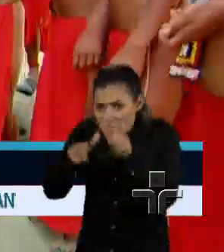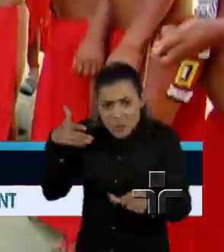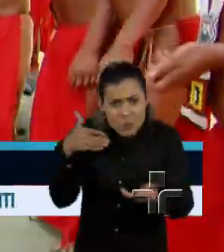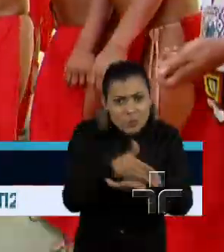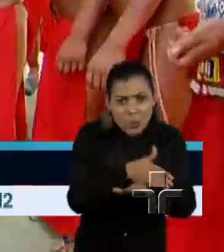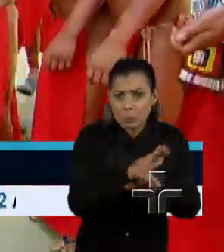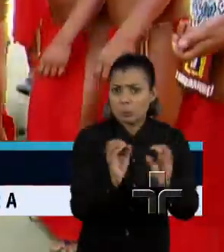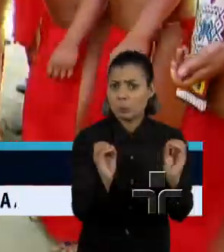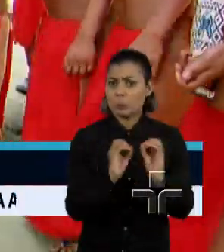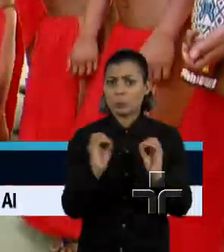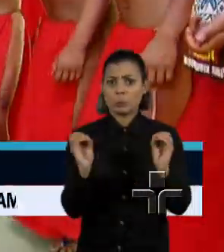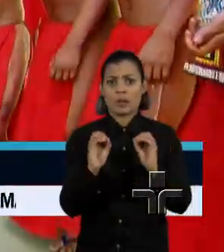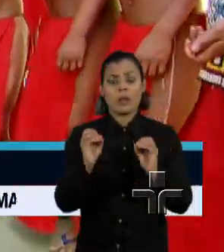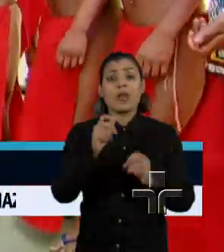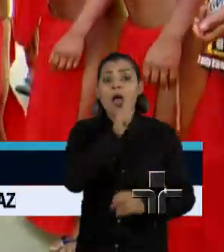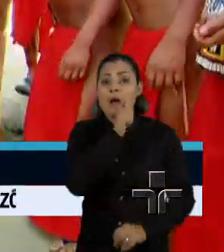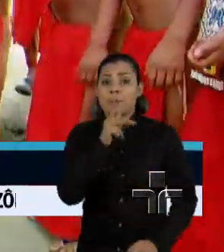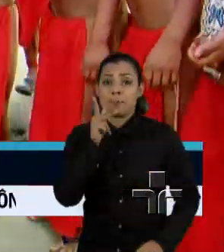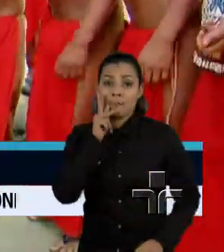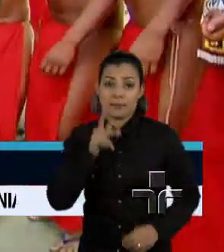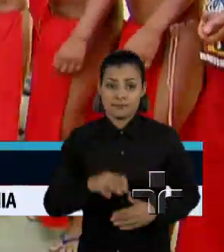reserva no oeste do Amapá.